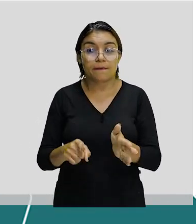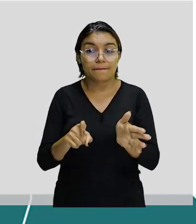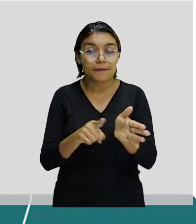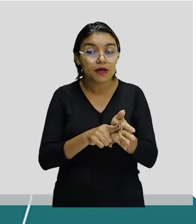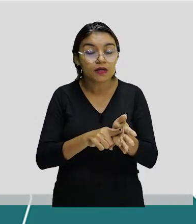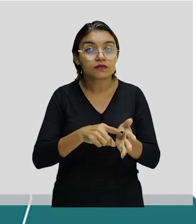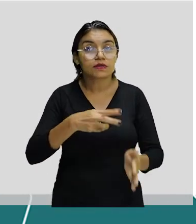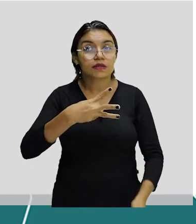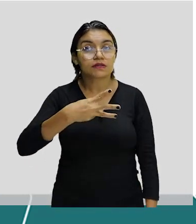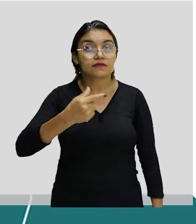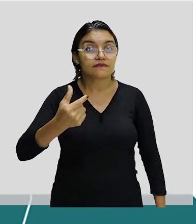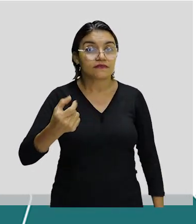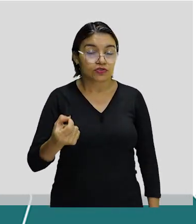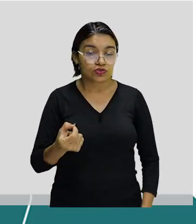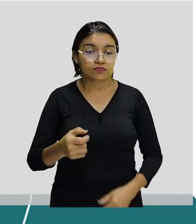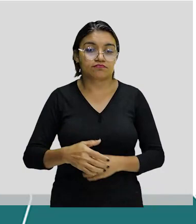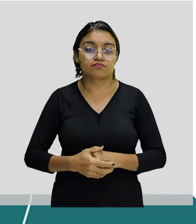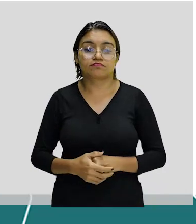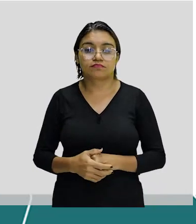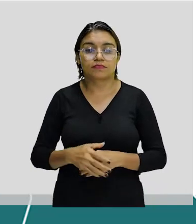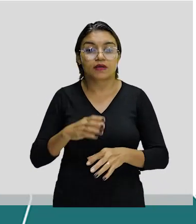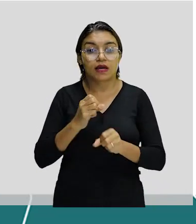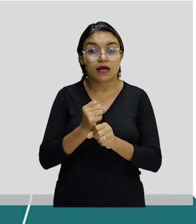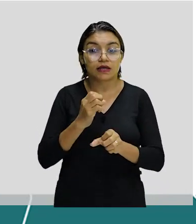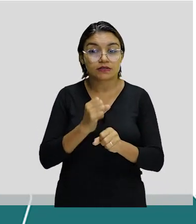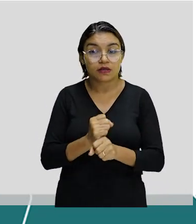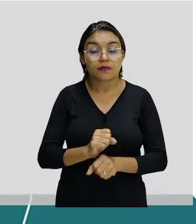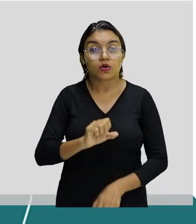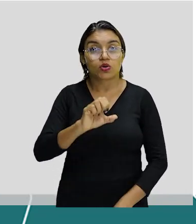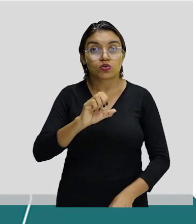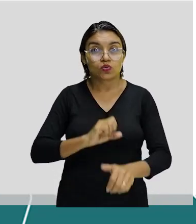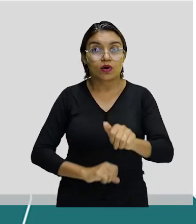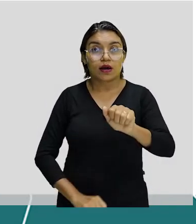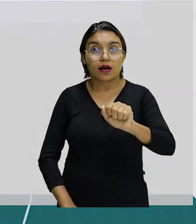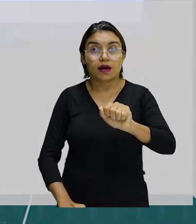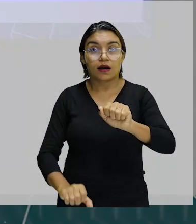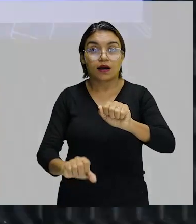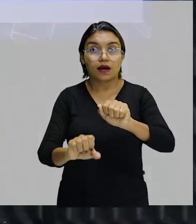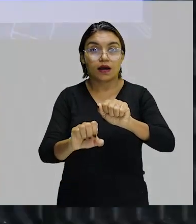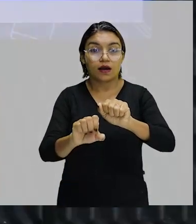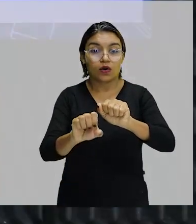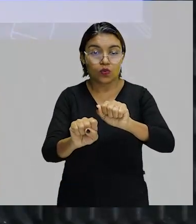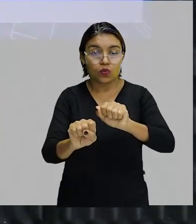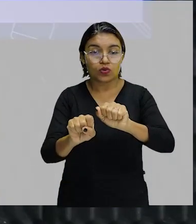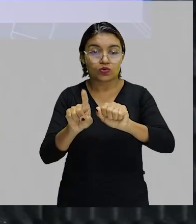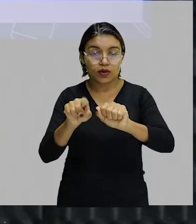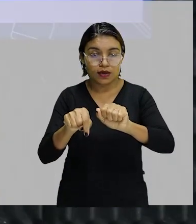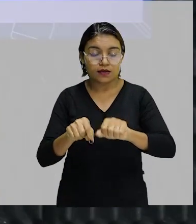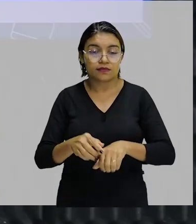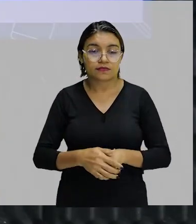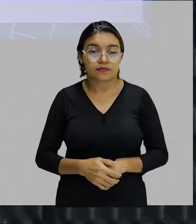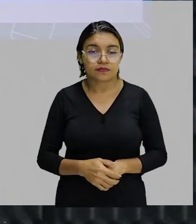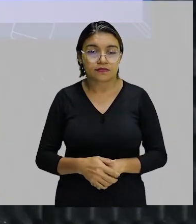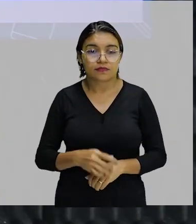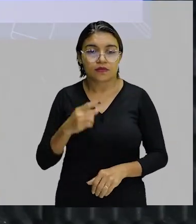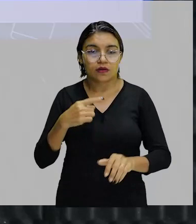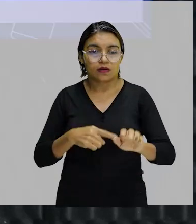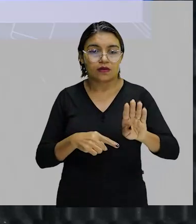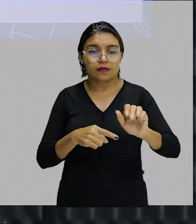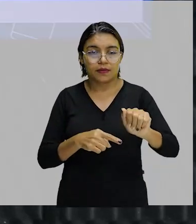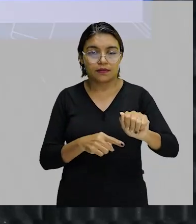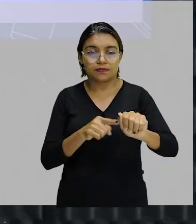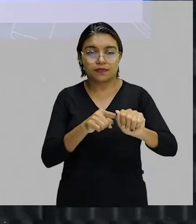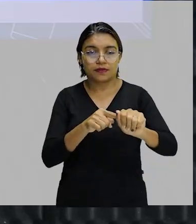menos 320. A soma dos 8 primeiros termos é, na letra A, menos 1.700, na letra